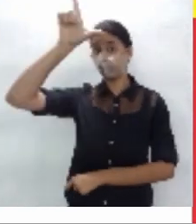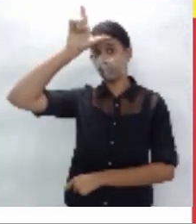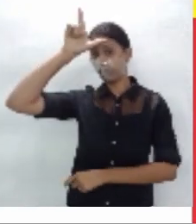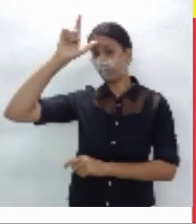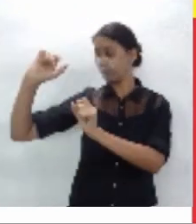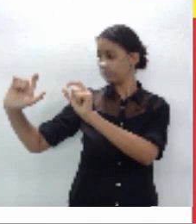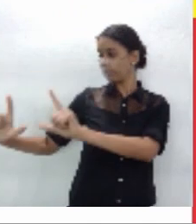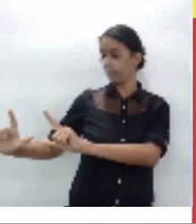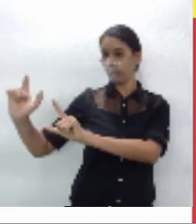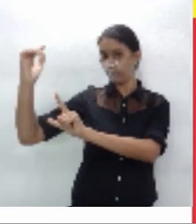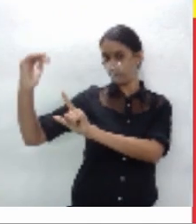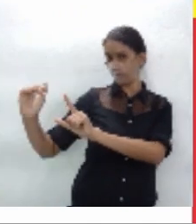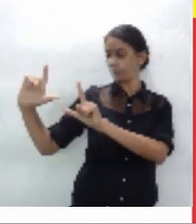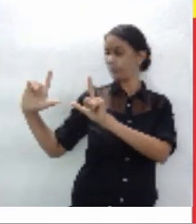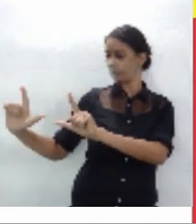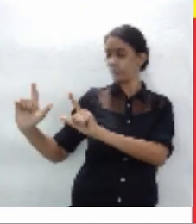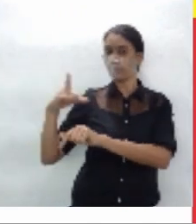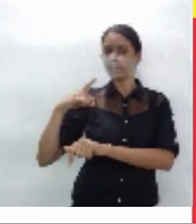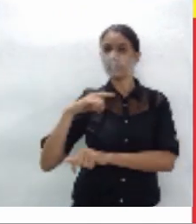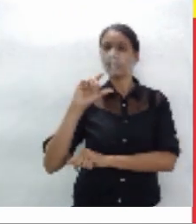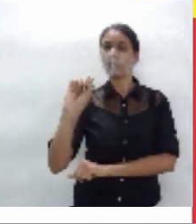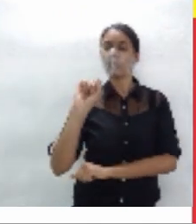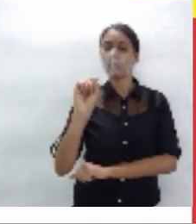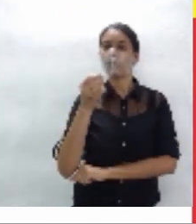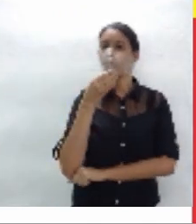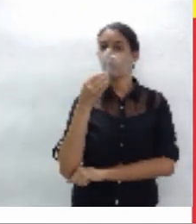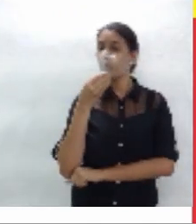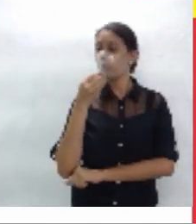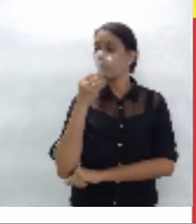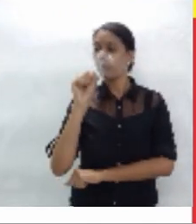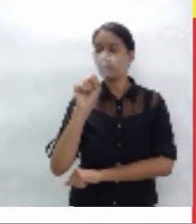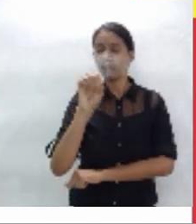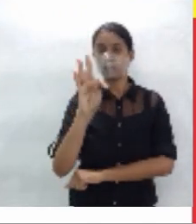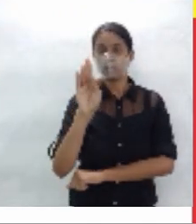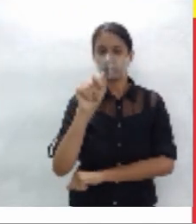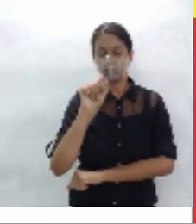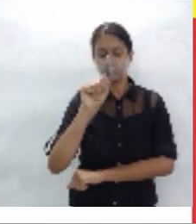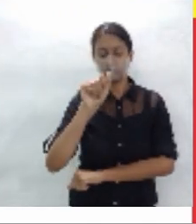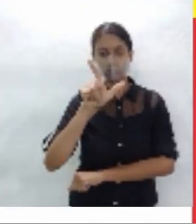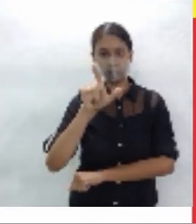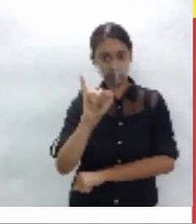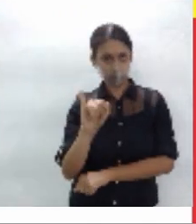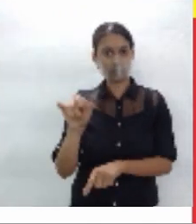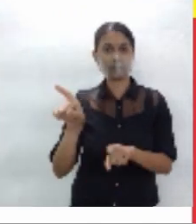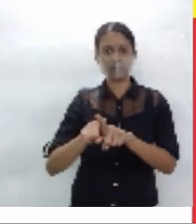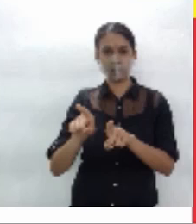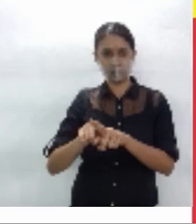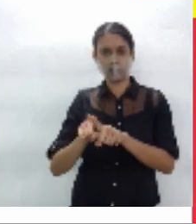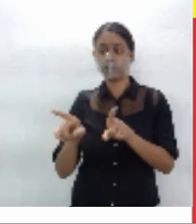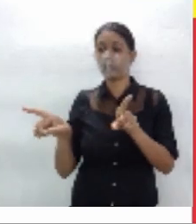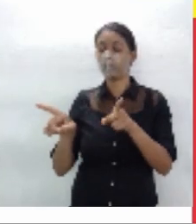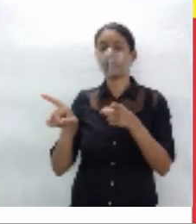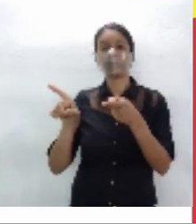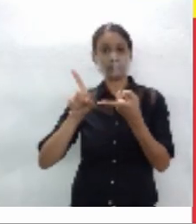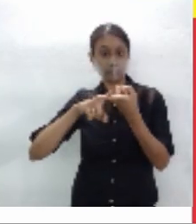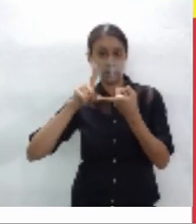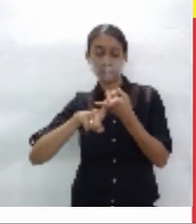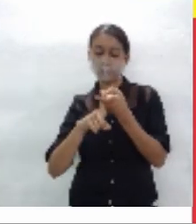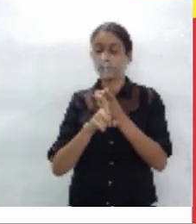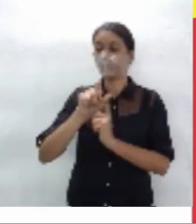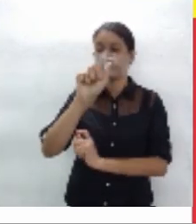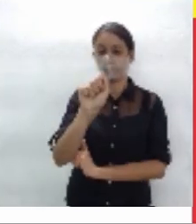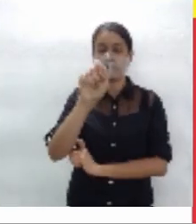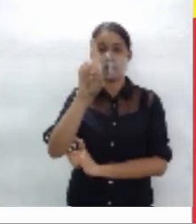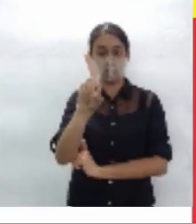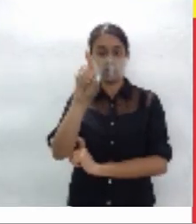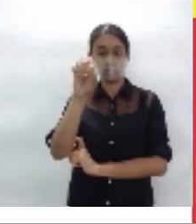aí embaixo na foto, a gente está vendo Stalin representando a União Soviética, o ditador Adolf Hitler,